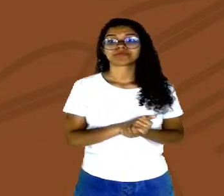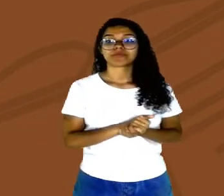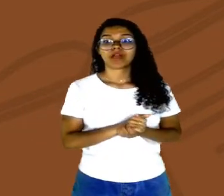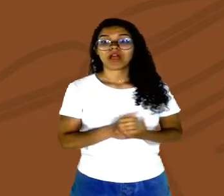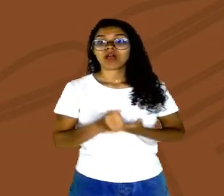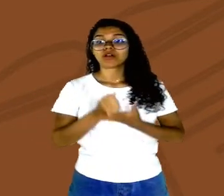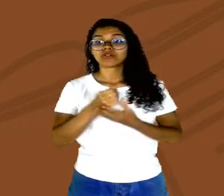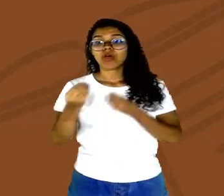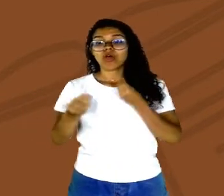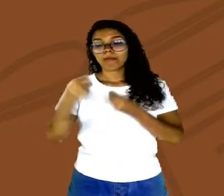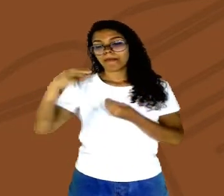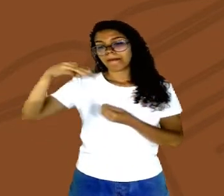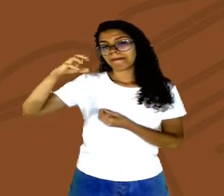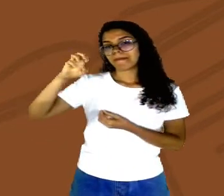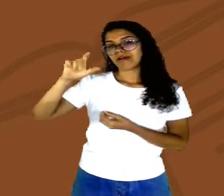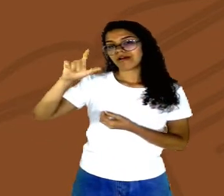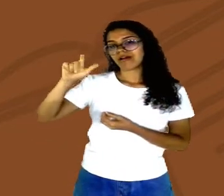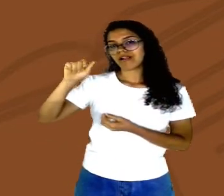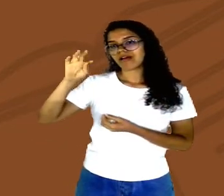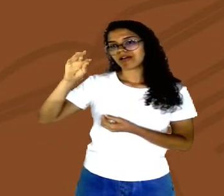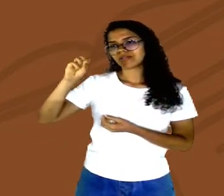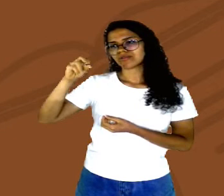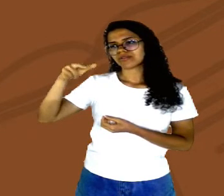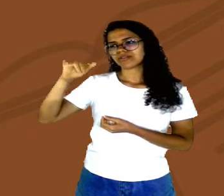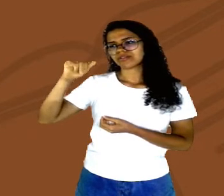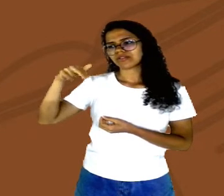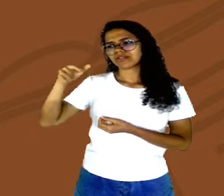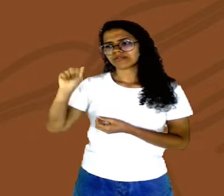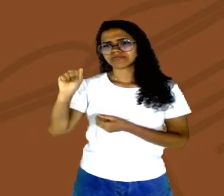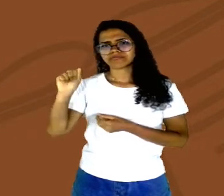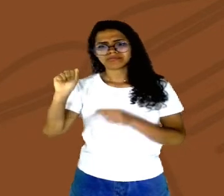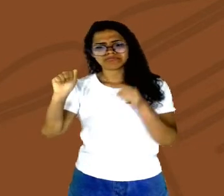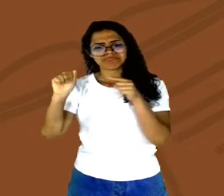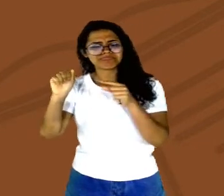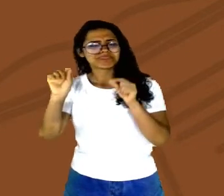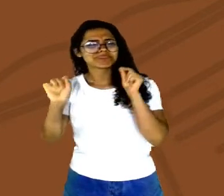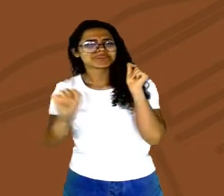produção aí de melatonina. Ô professor, o que é melatonina?